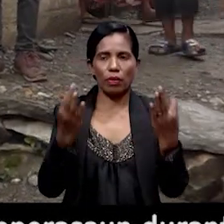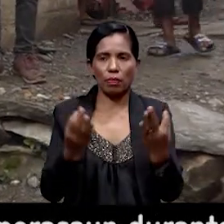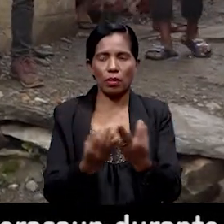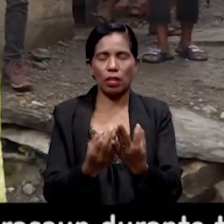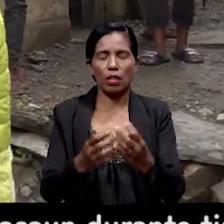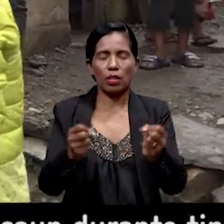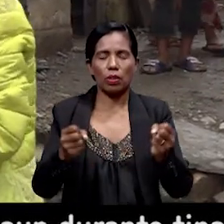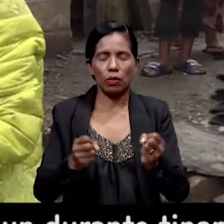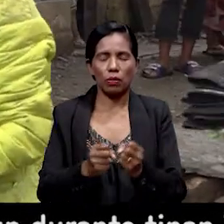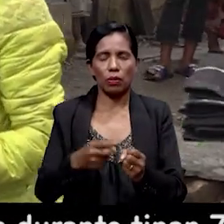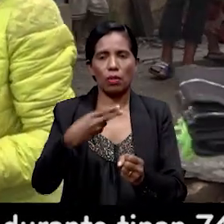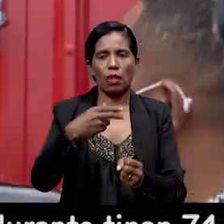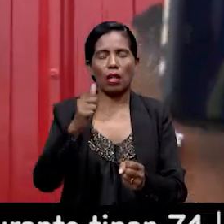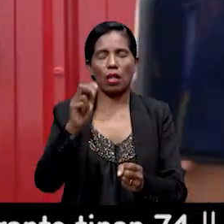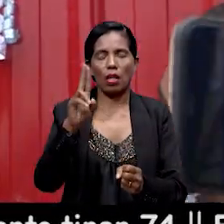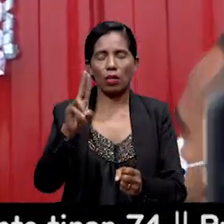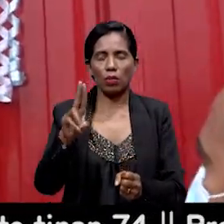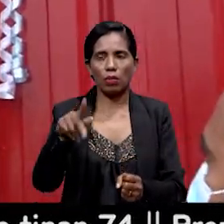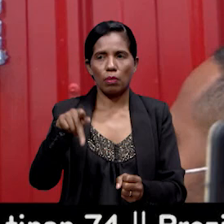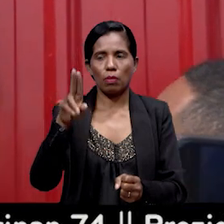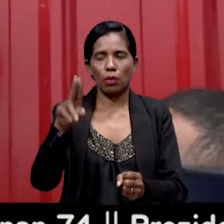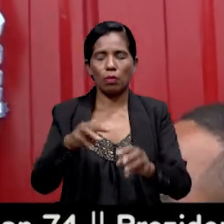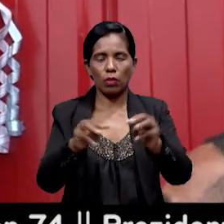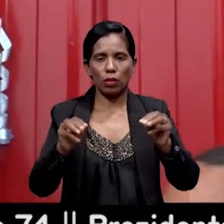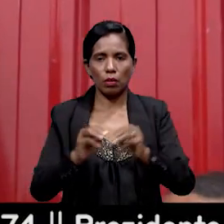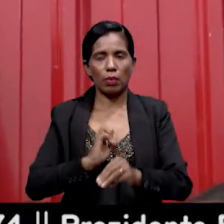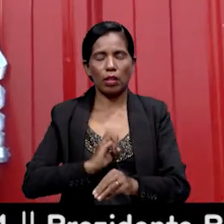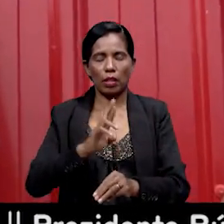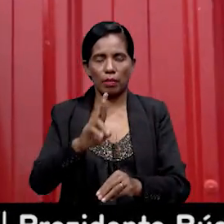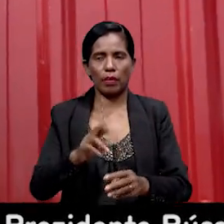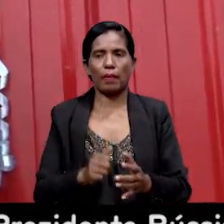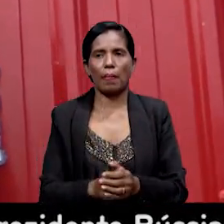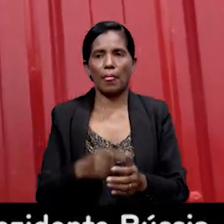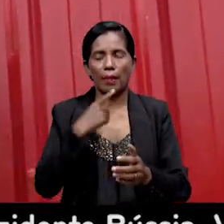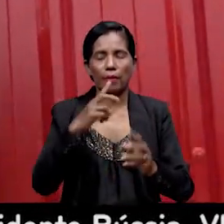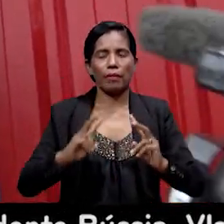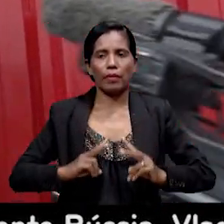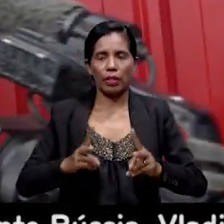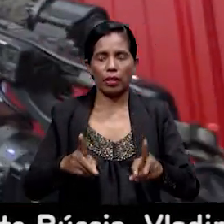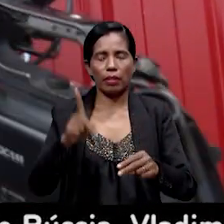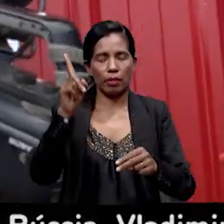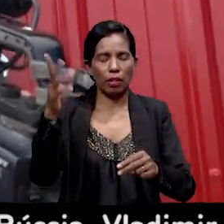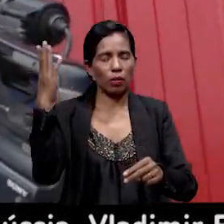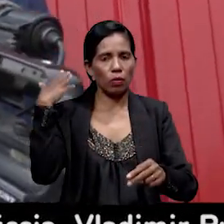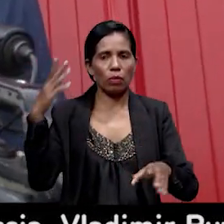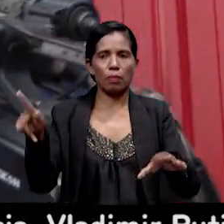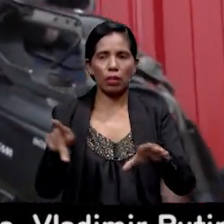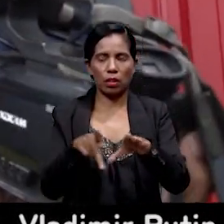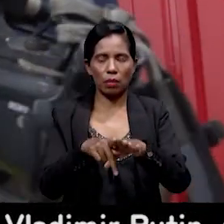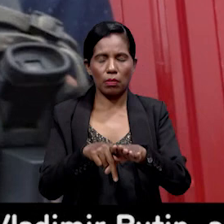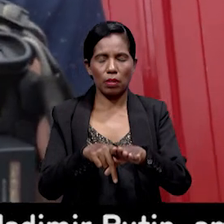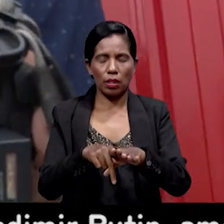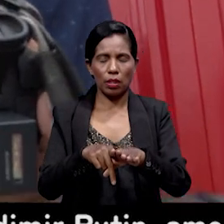haupu, posto administrativo Leteforro, município Hermera. Malicati, anisam veterano ida nebe ulu participa ba luta